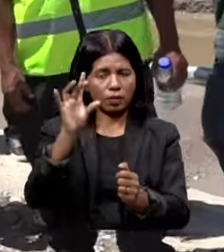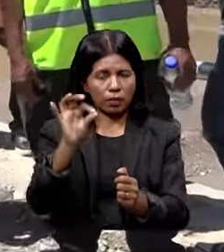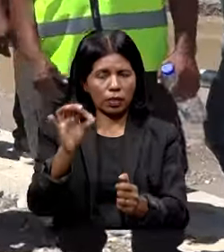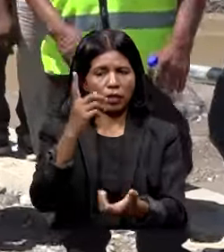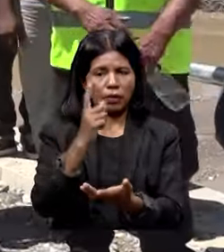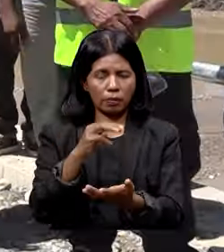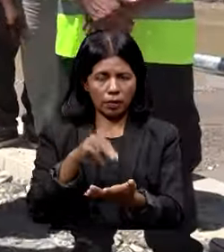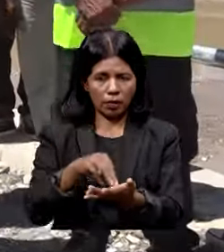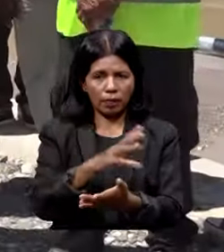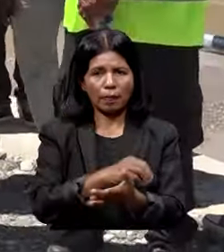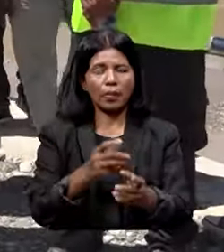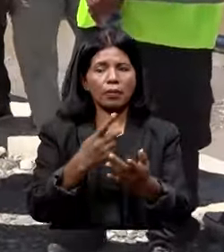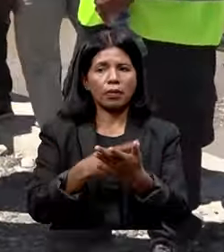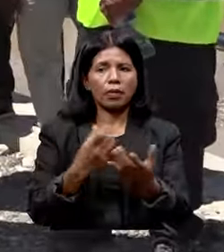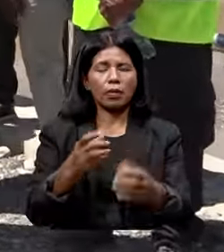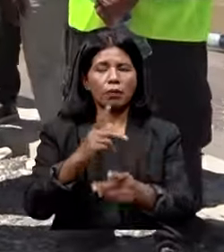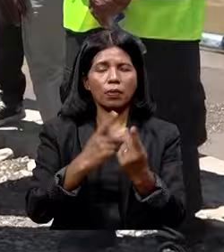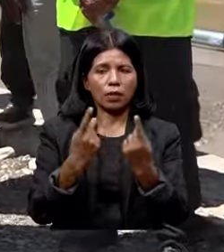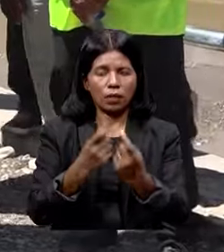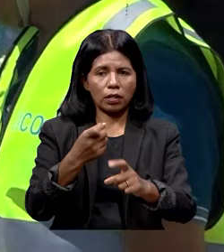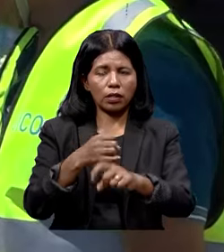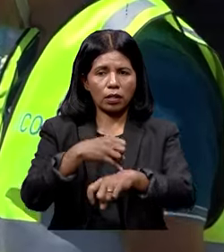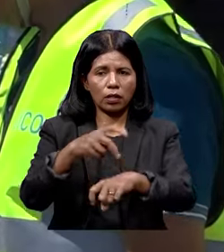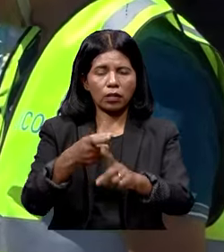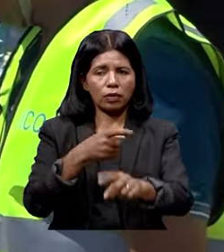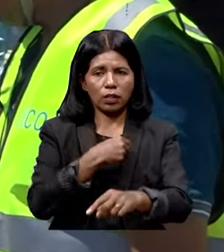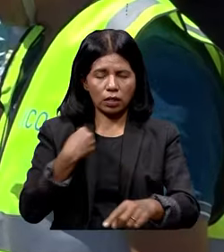refere construir uma companhia internacional russicina,